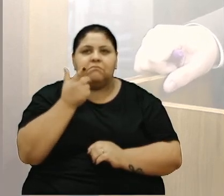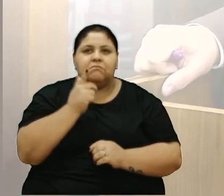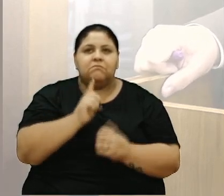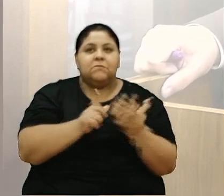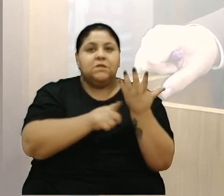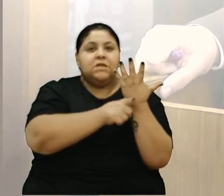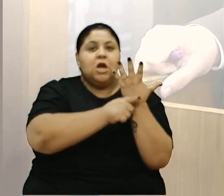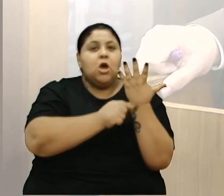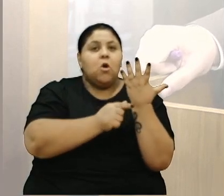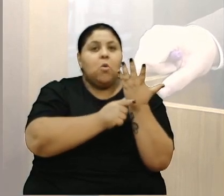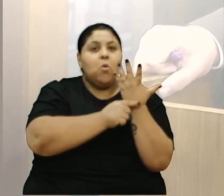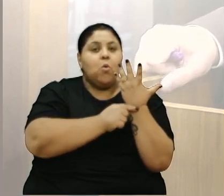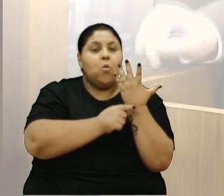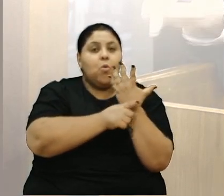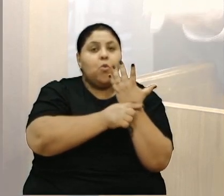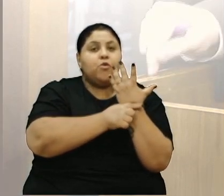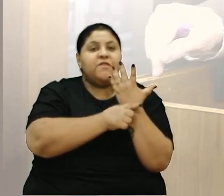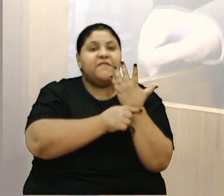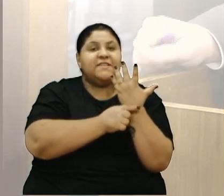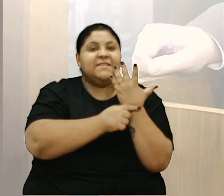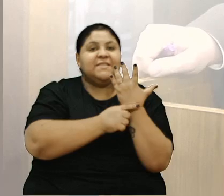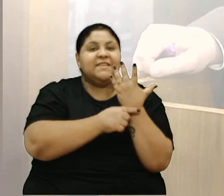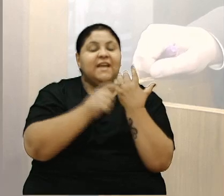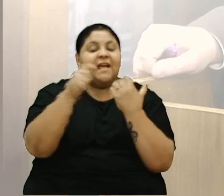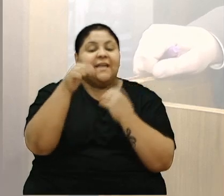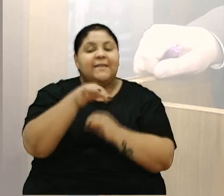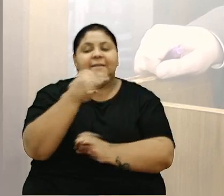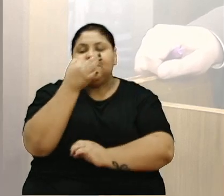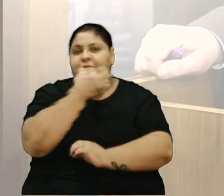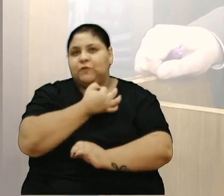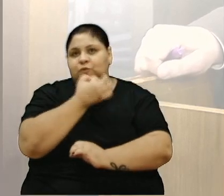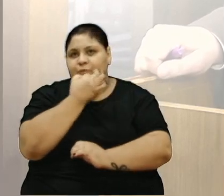Universidade Federal do Rio Grande do Sul, em Caxias do Sul.